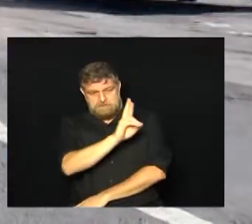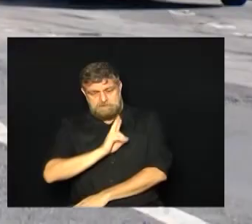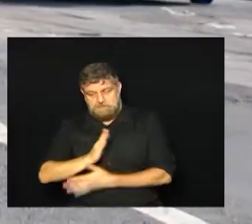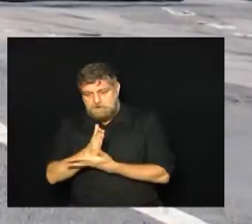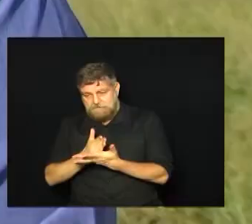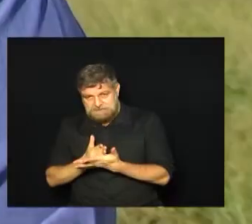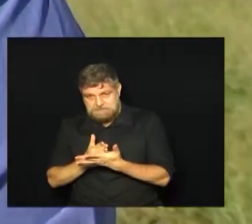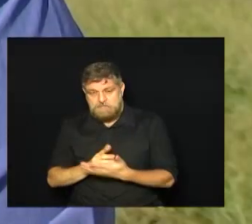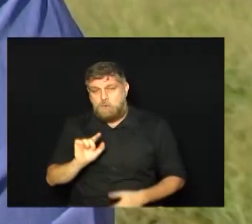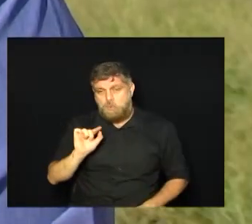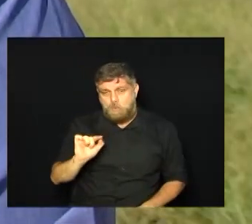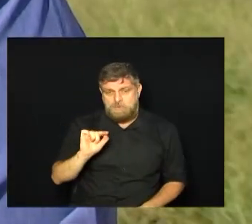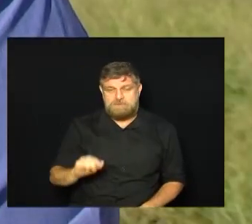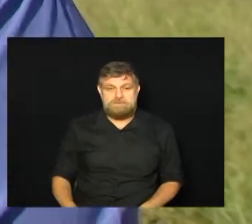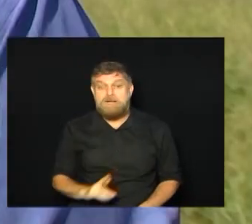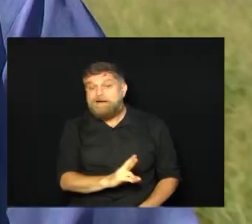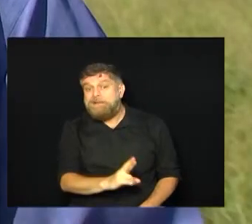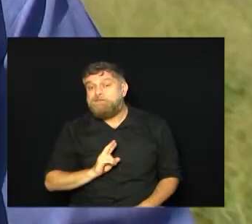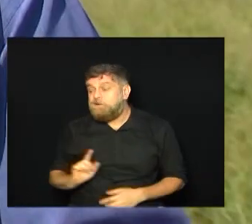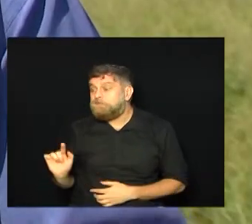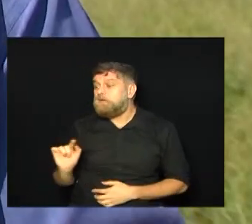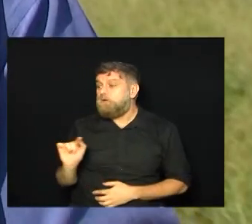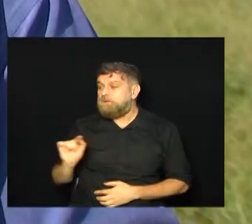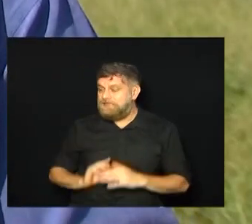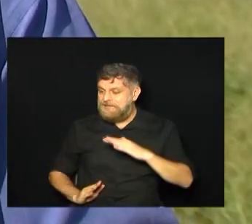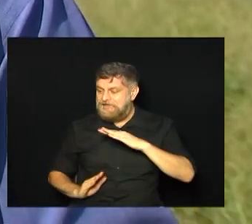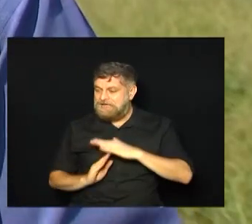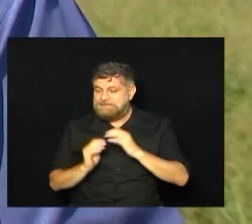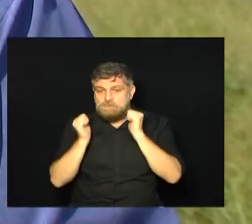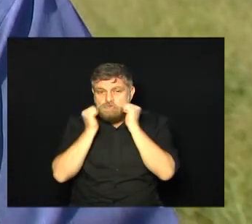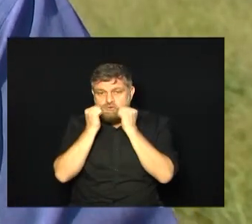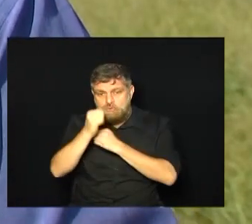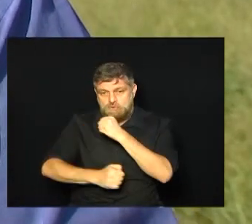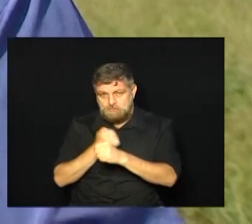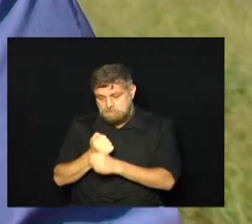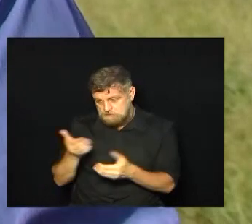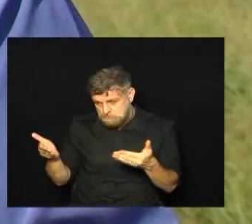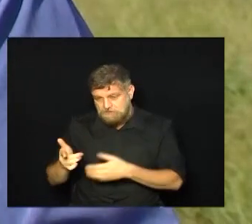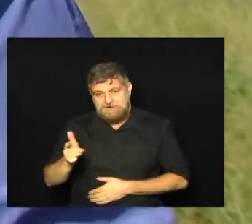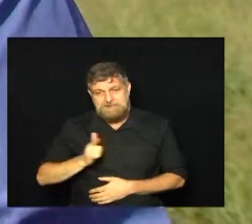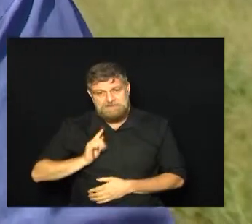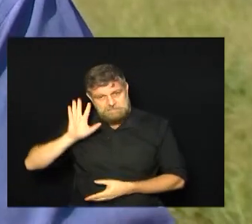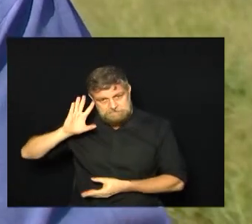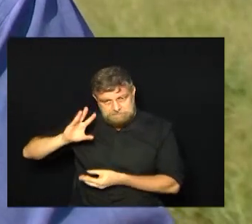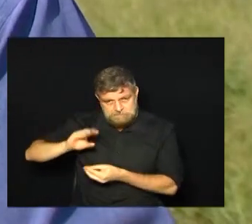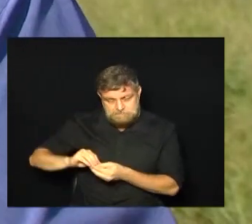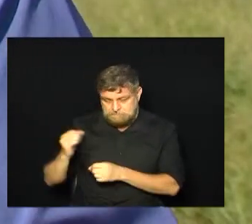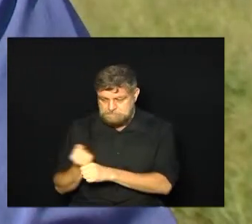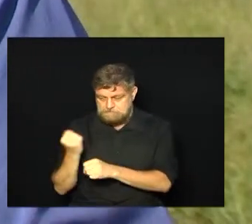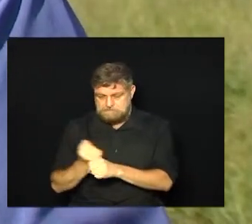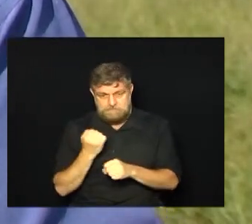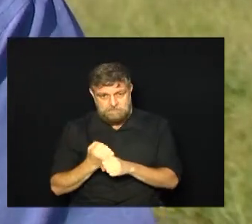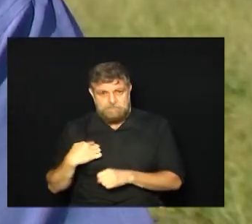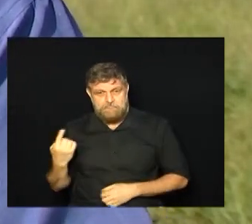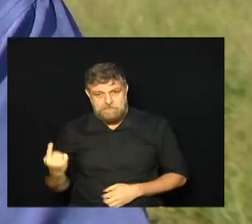parcialmente o parlamentar. Nos responderam que até julho deste ano é prevista a conclusão desta obra. Nós